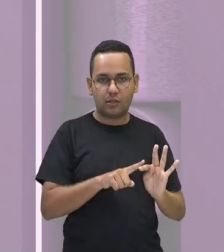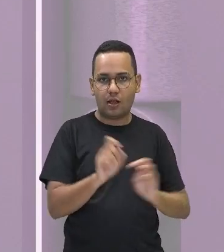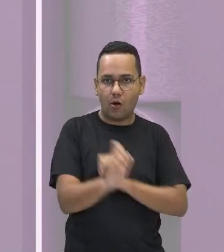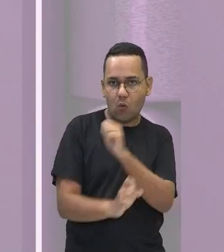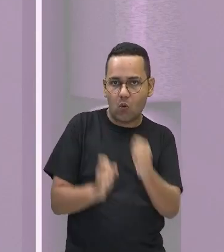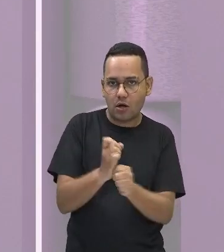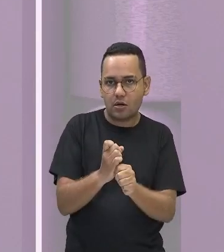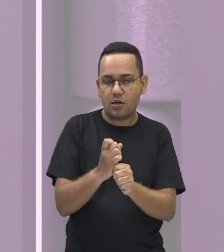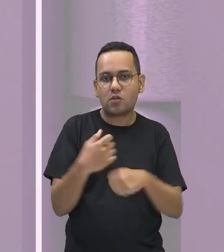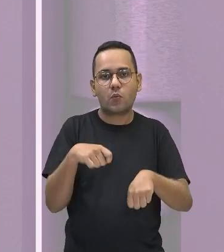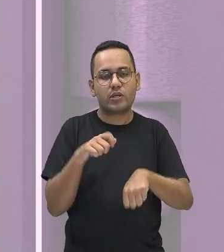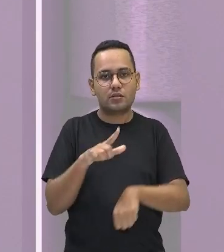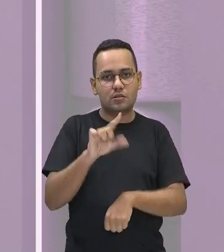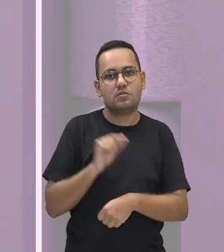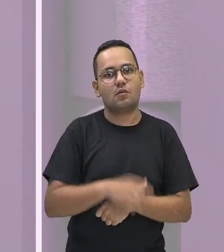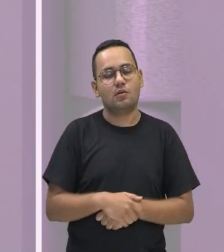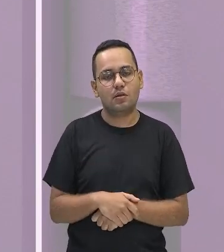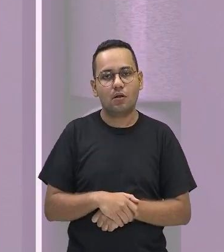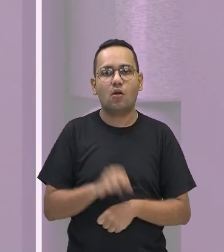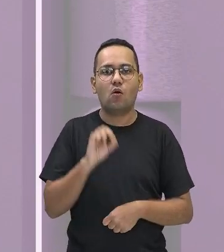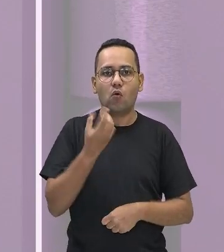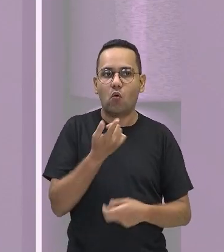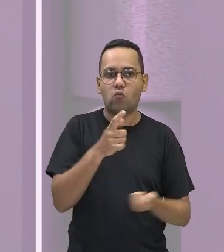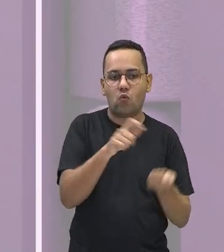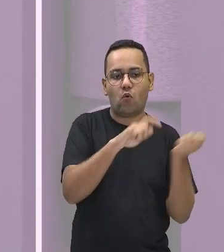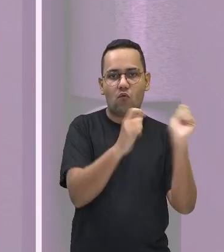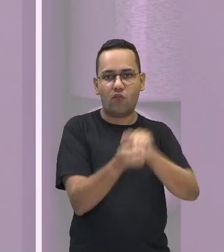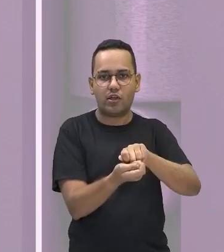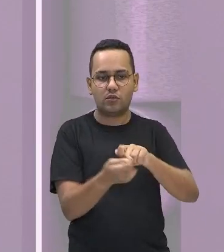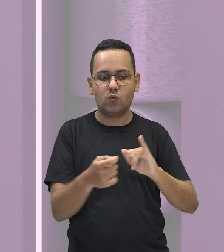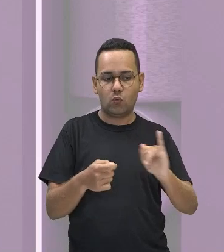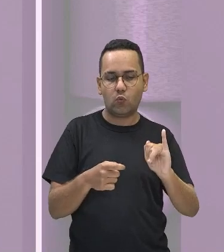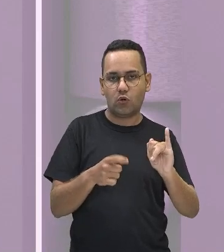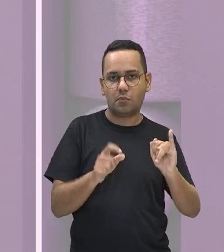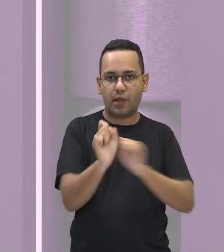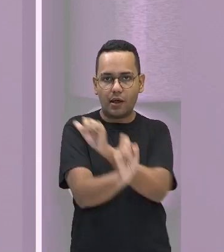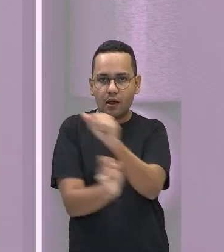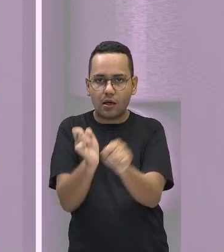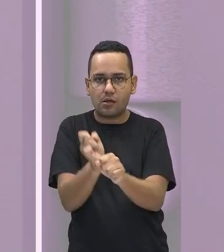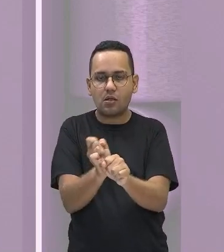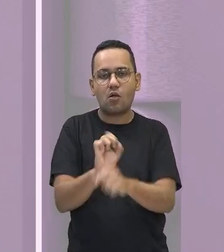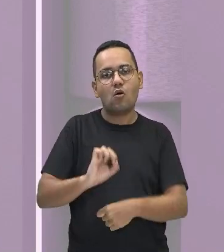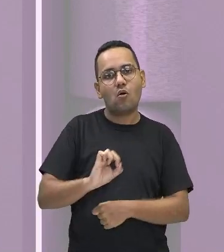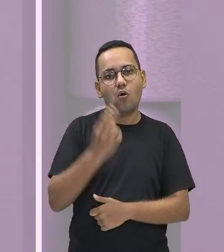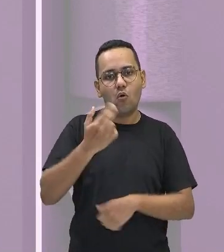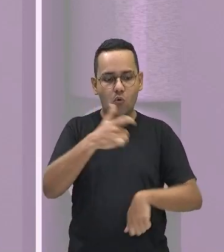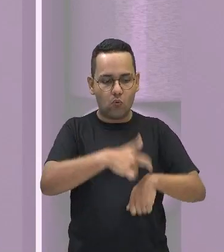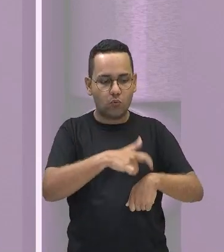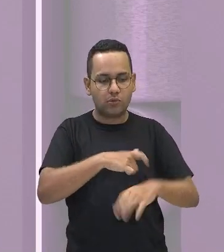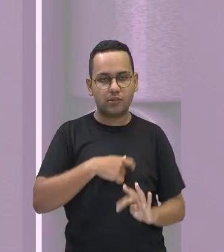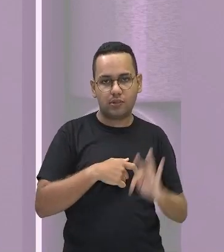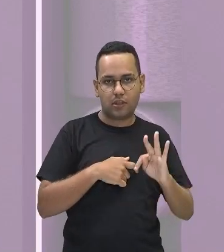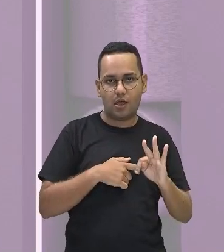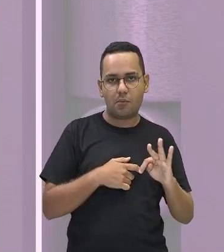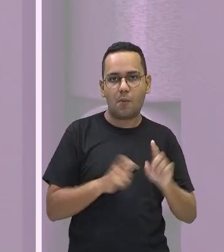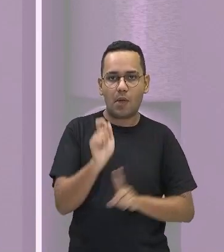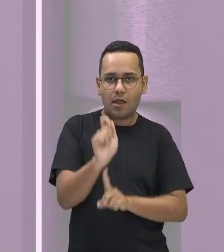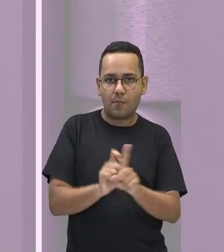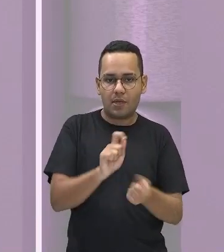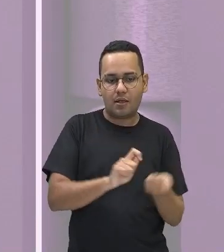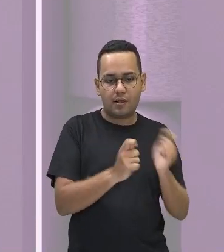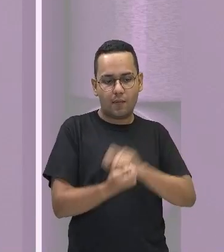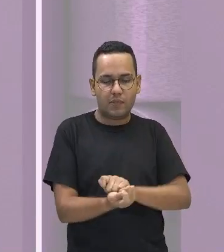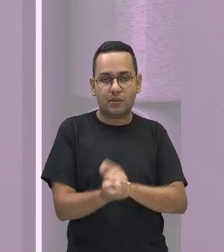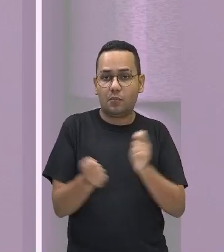que escolher. Ou você converte a taxa, né, para anos, ou você converte o tempo para meses. Essa parte também